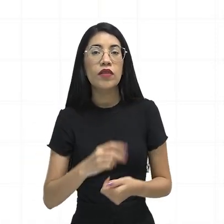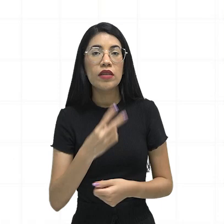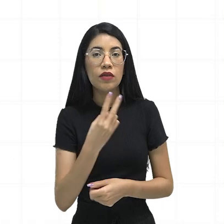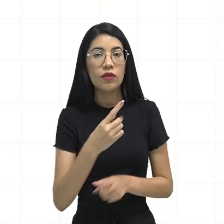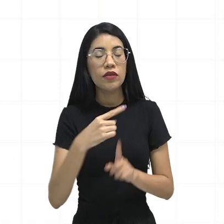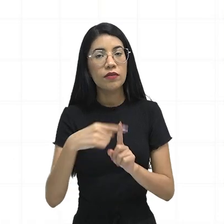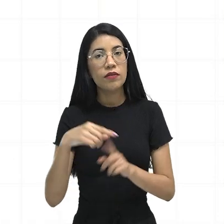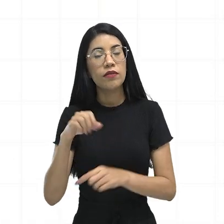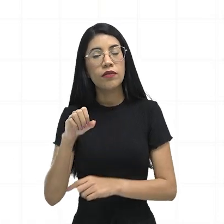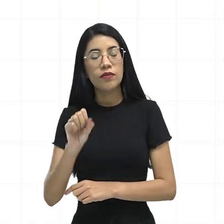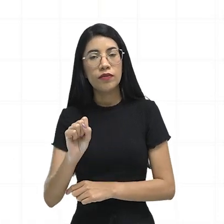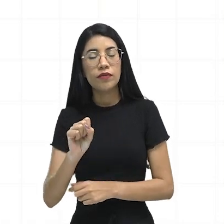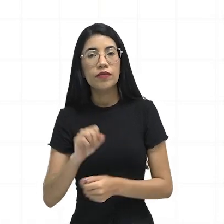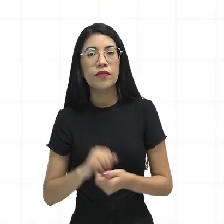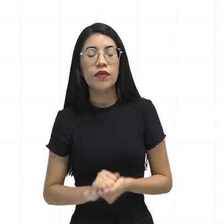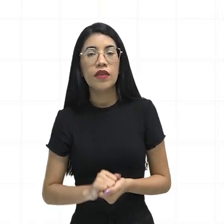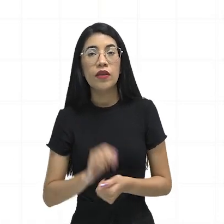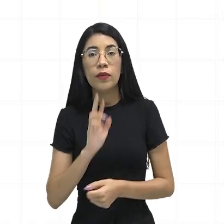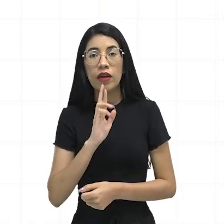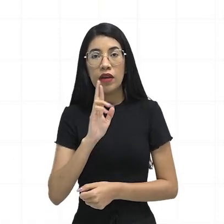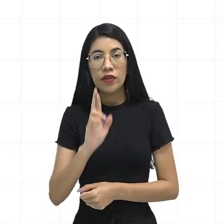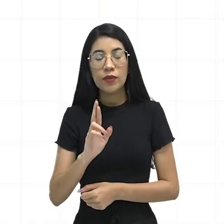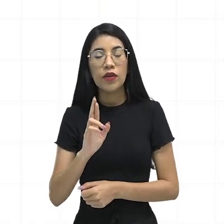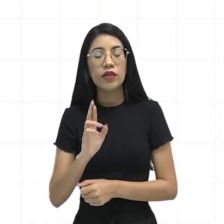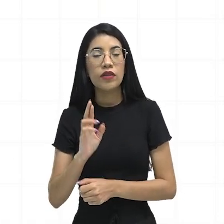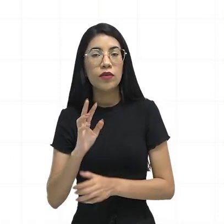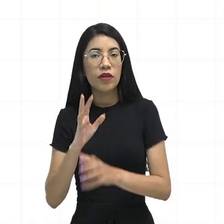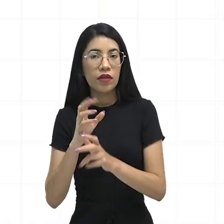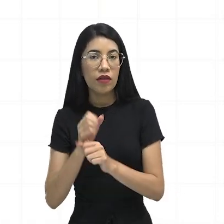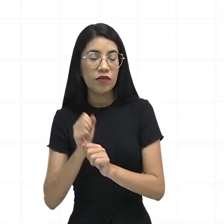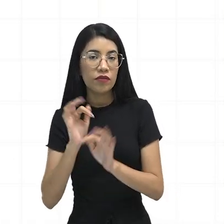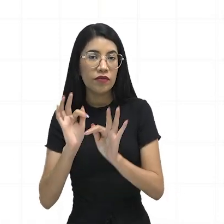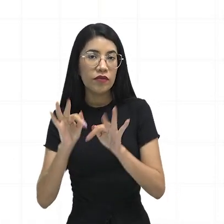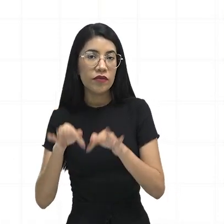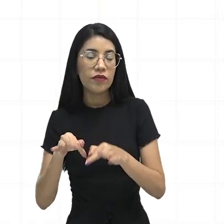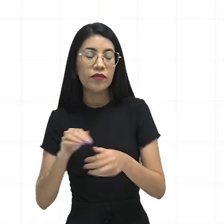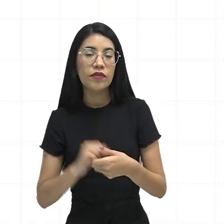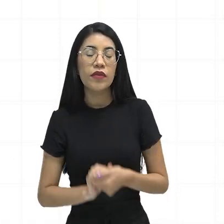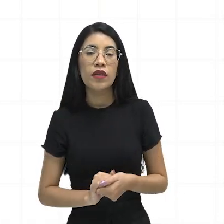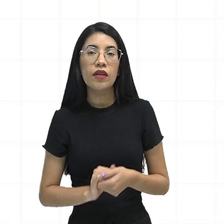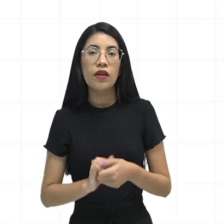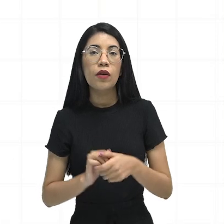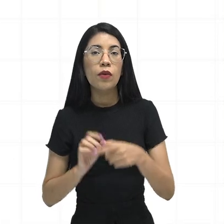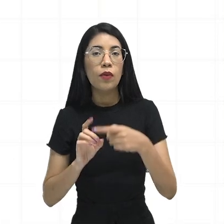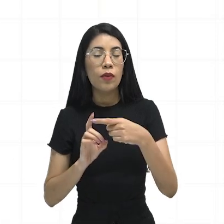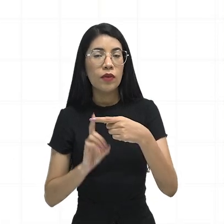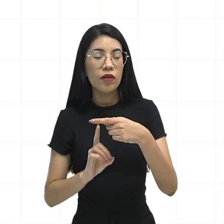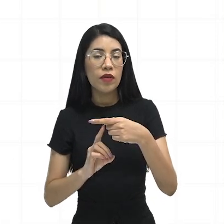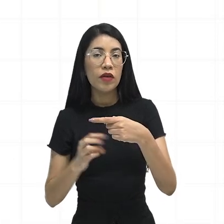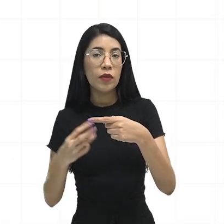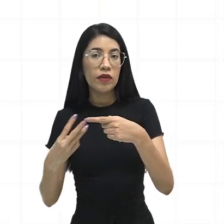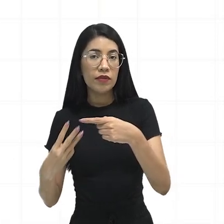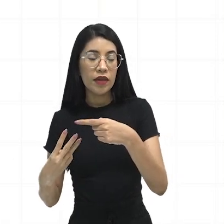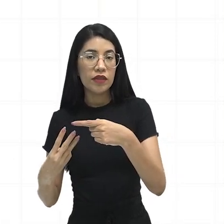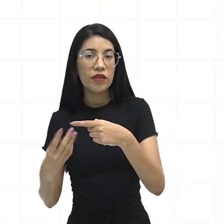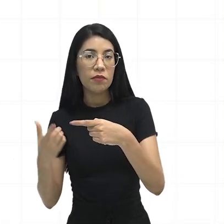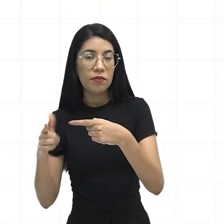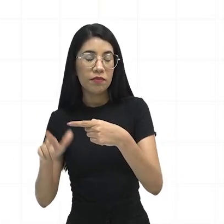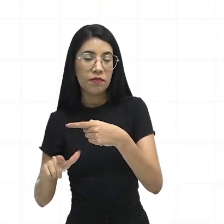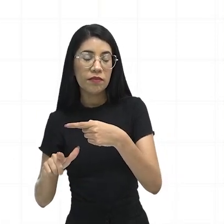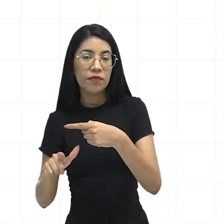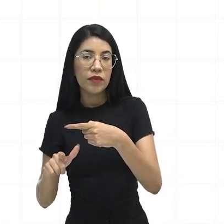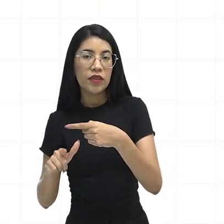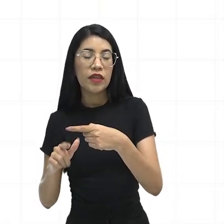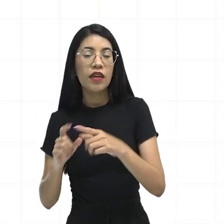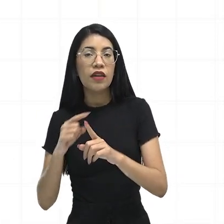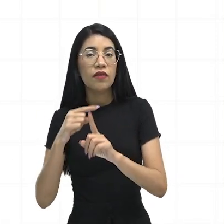8. Finalmente, na resposta final, reparem que o denominador, que é igual a 3, só vai se repetir, e